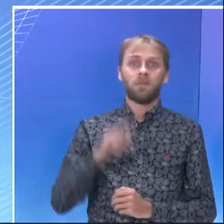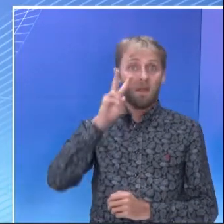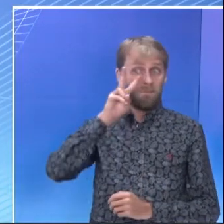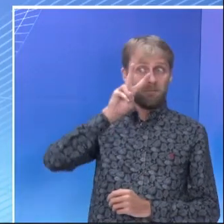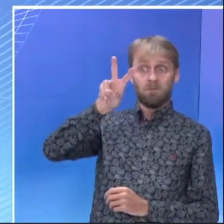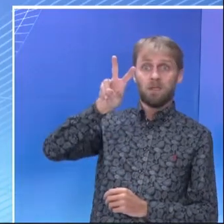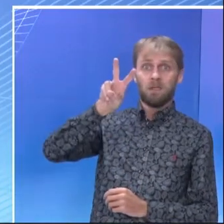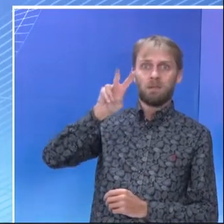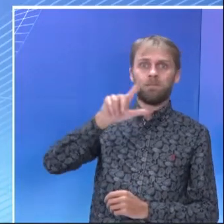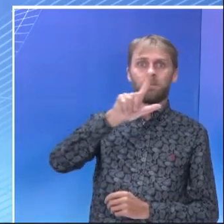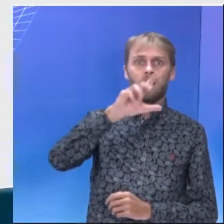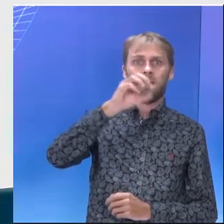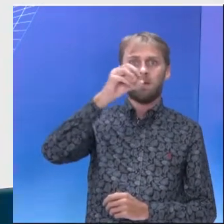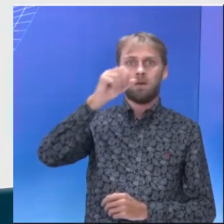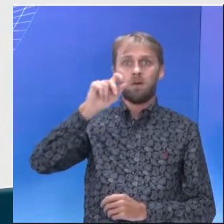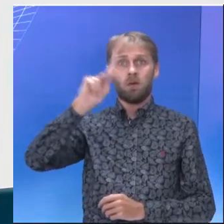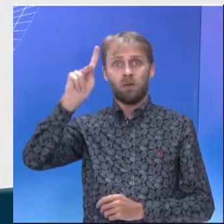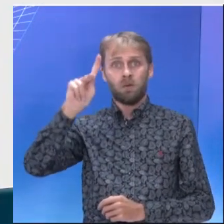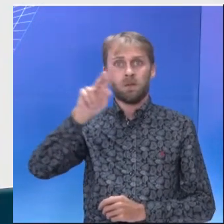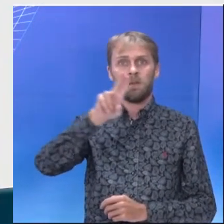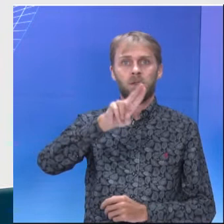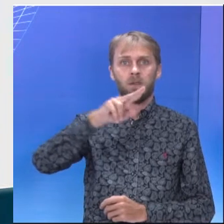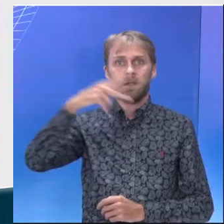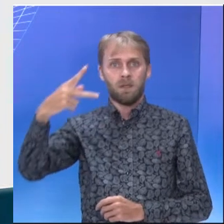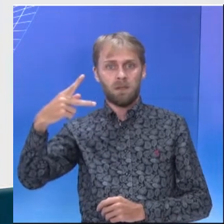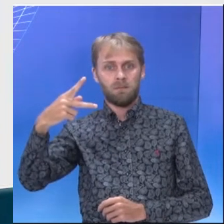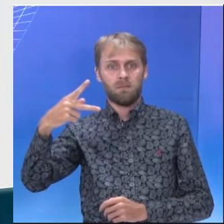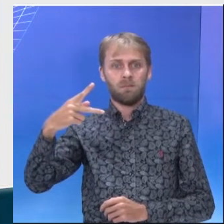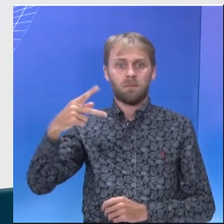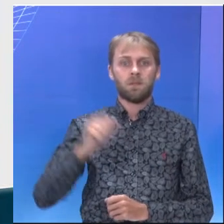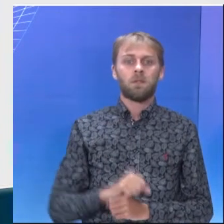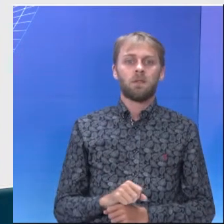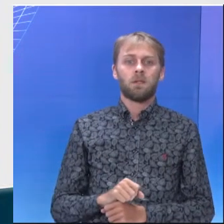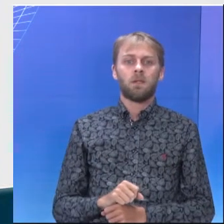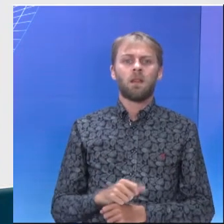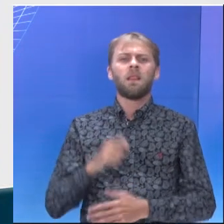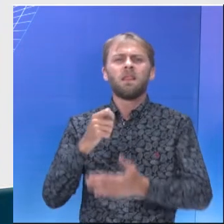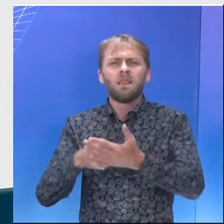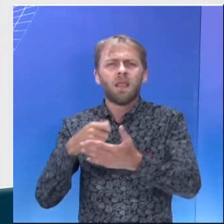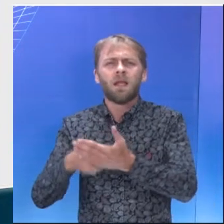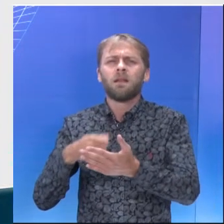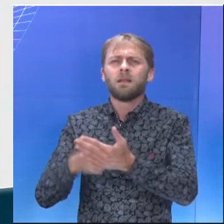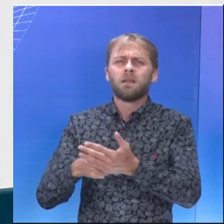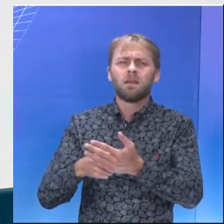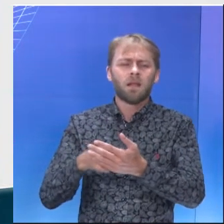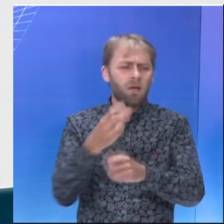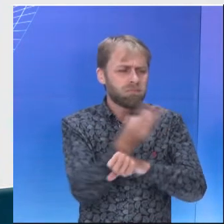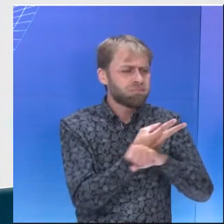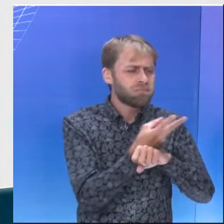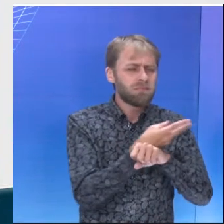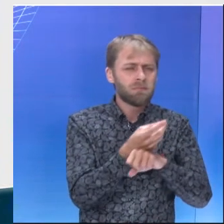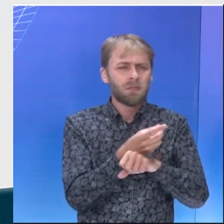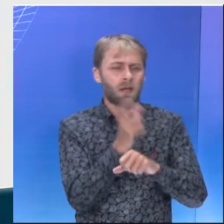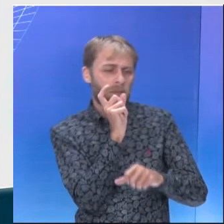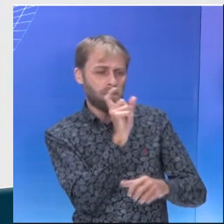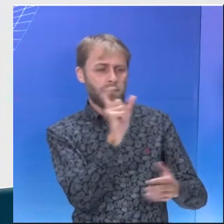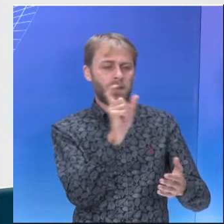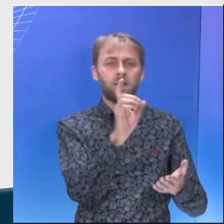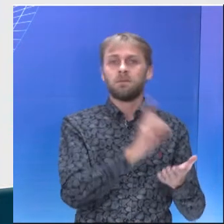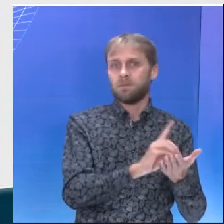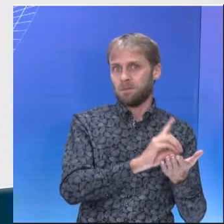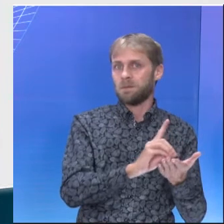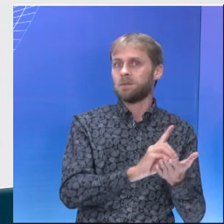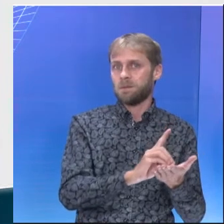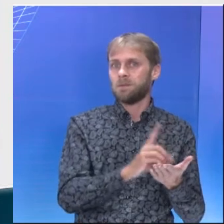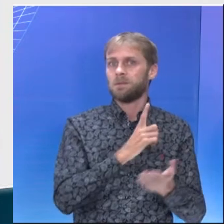significa procurar. Try to look up this word in the dictionary. Né? Tenta procurar essa palavra no dicionário. E nós